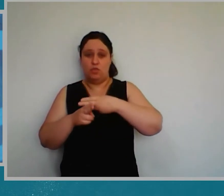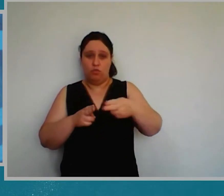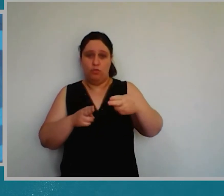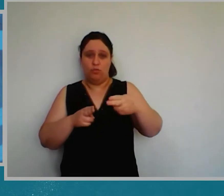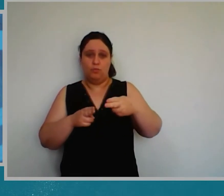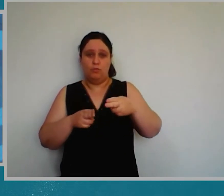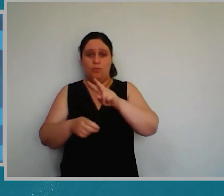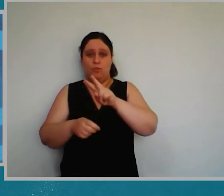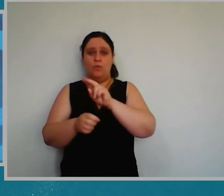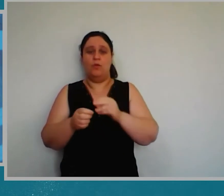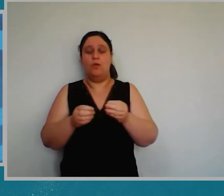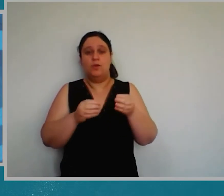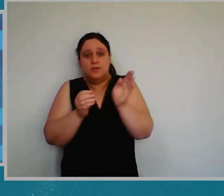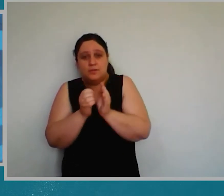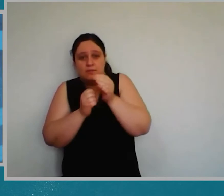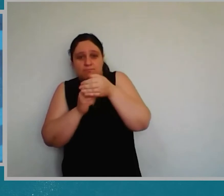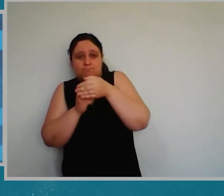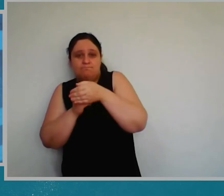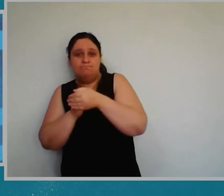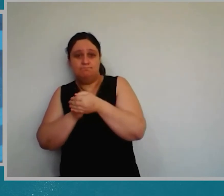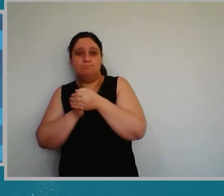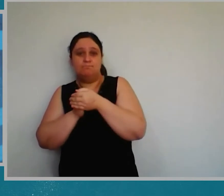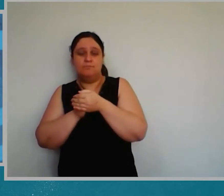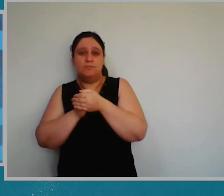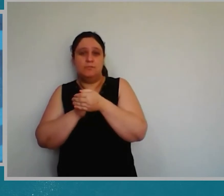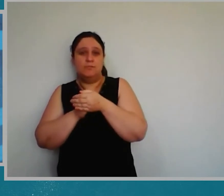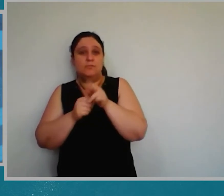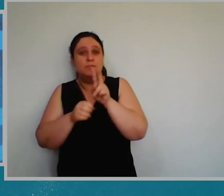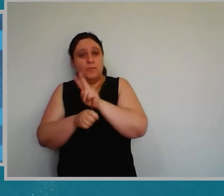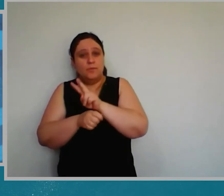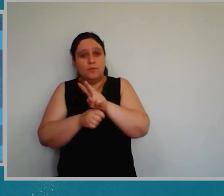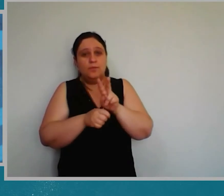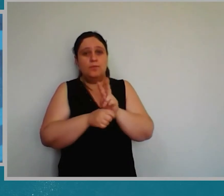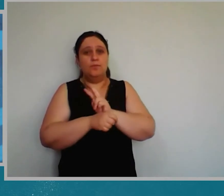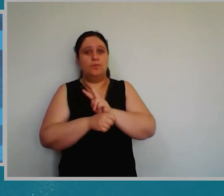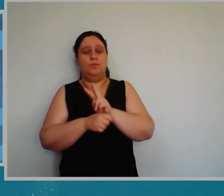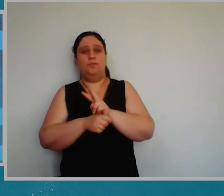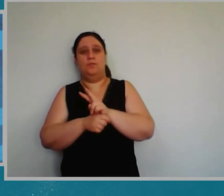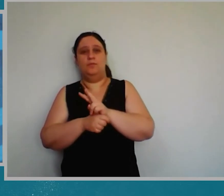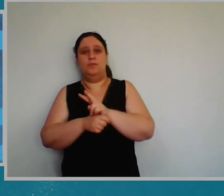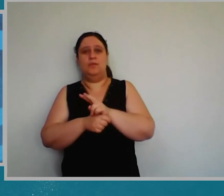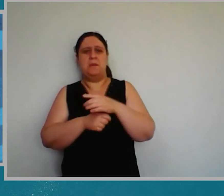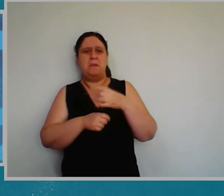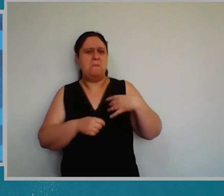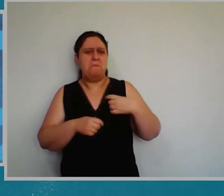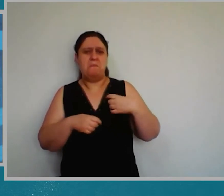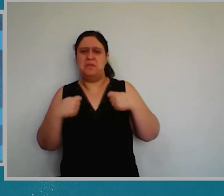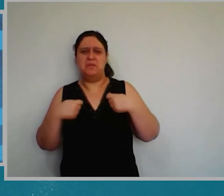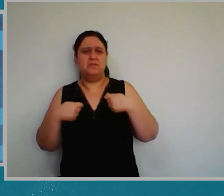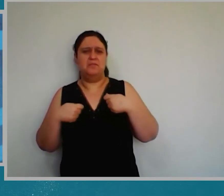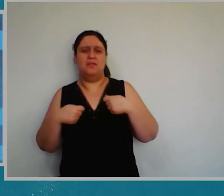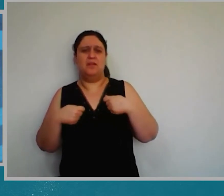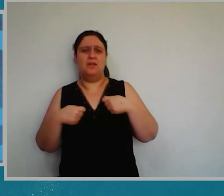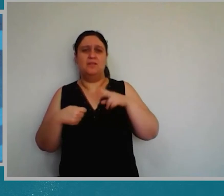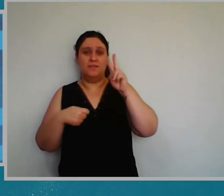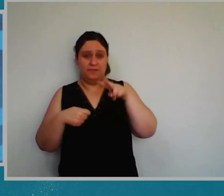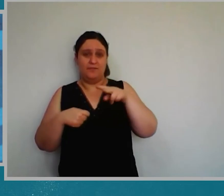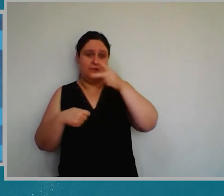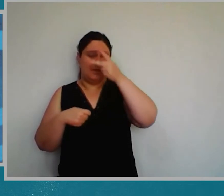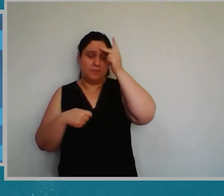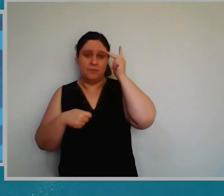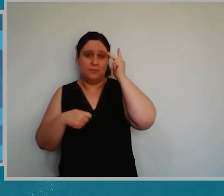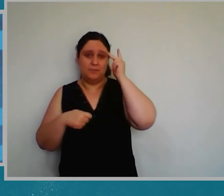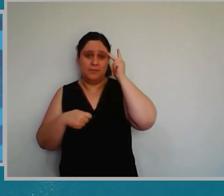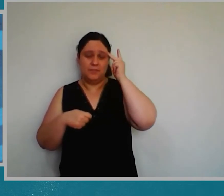do teu semelhante. Não tenha medo, vem alguém na calçada, você sabe que essa pessoa precisa do governo de